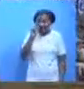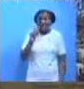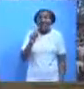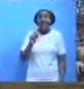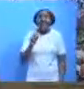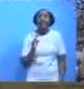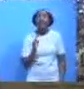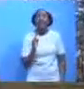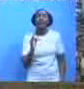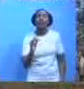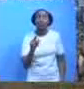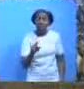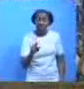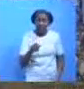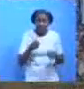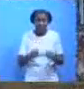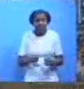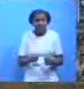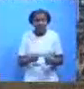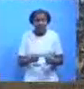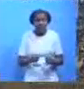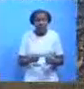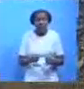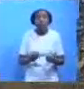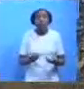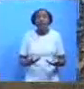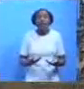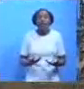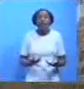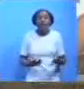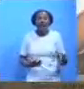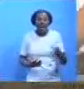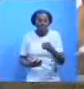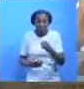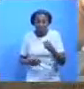Mas aqui tem um morro, o que que ele faz? Ele começa a descer aqui, ó.